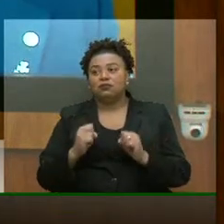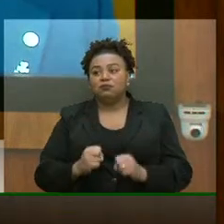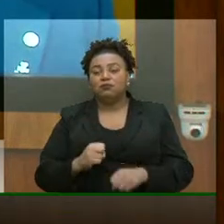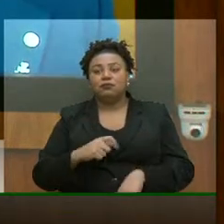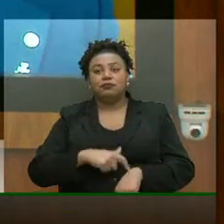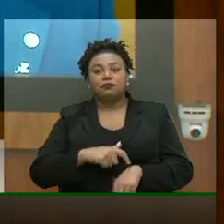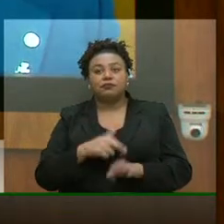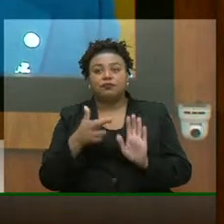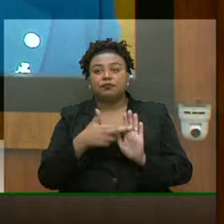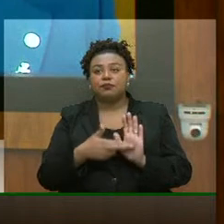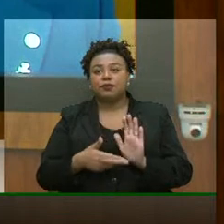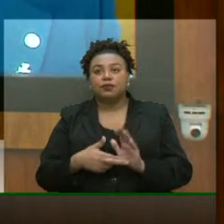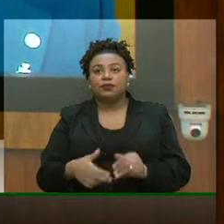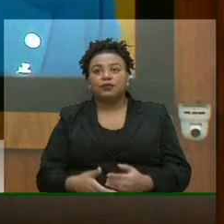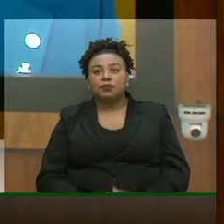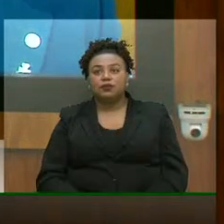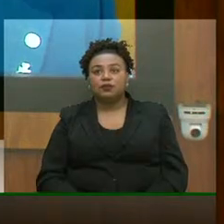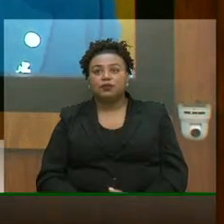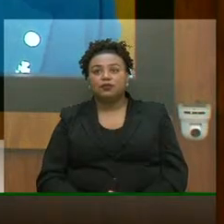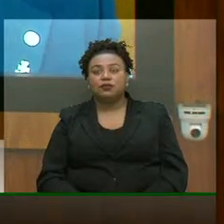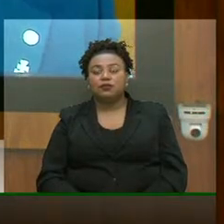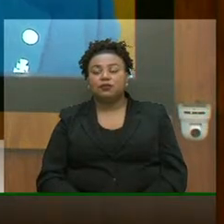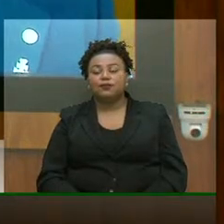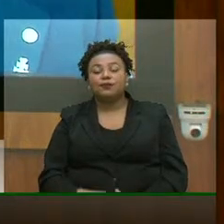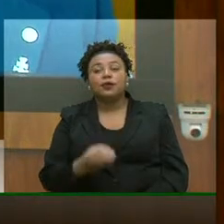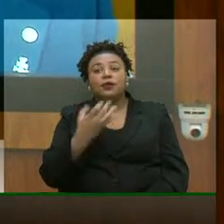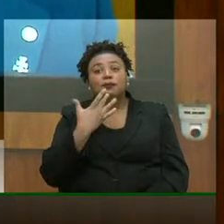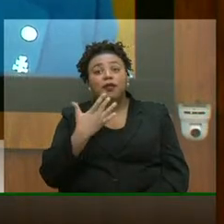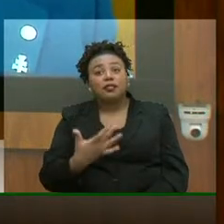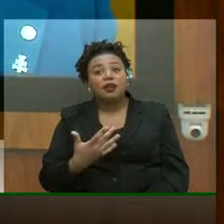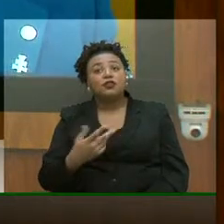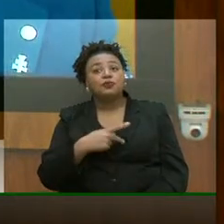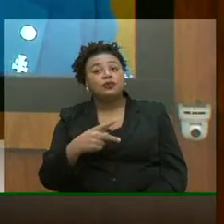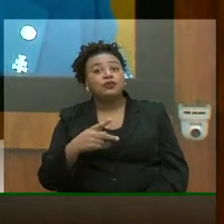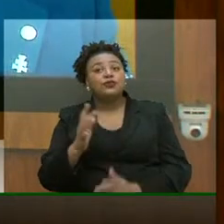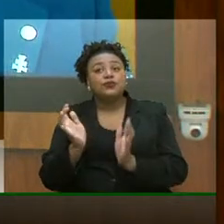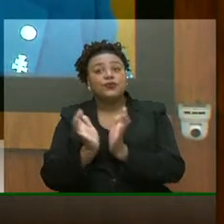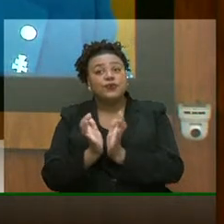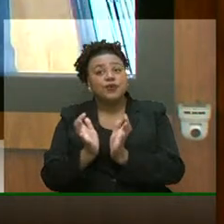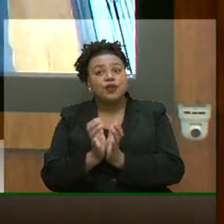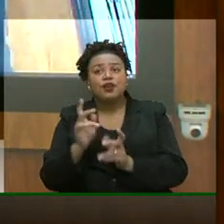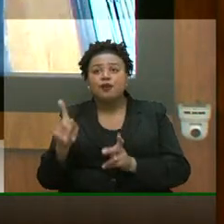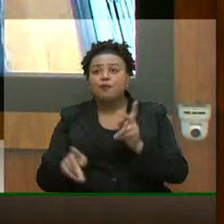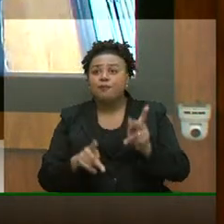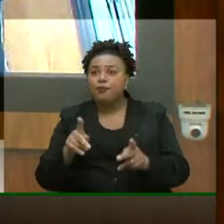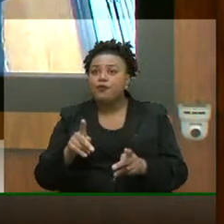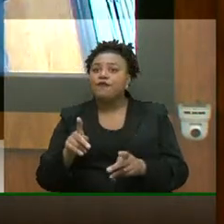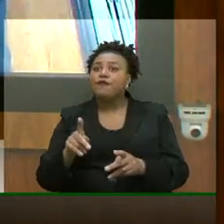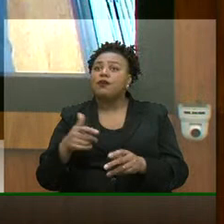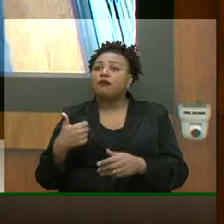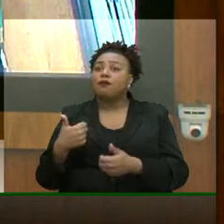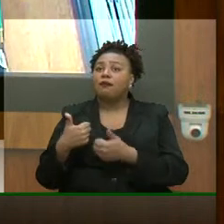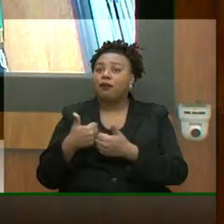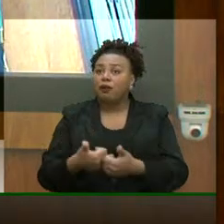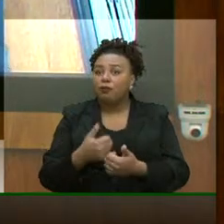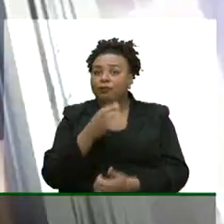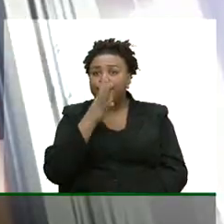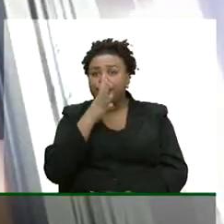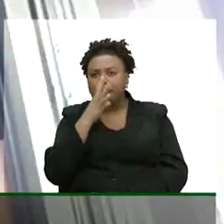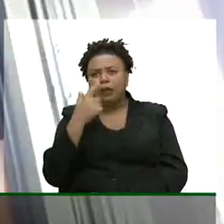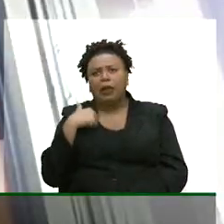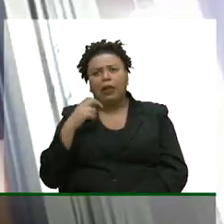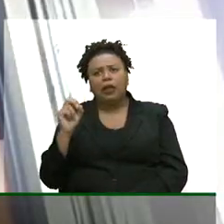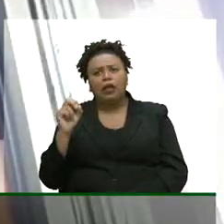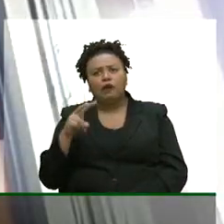tempo regimental. Boa tarde, senhor presidente, colegas deputados, o povo gaúcho nos acompanha. Eu vejo que